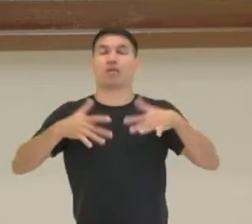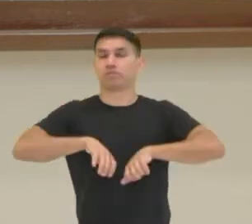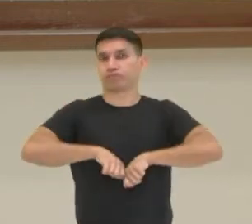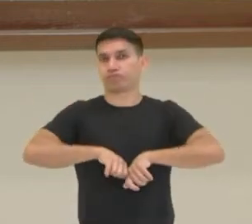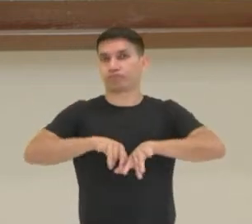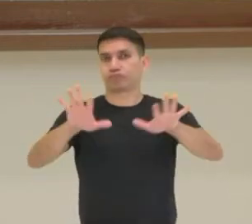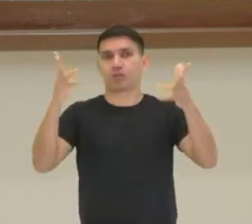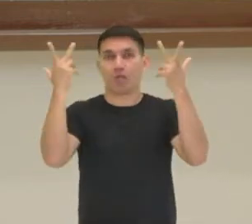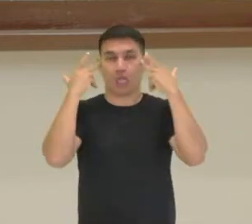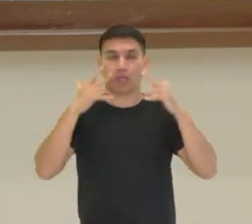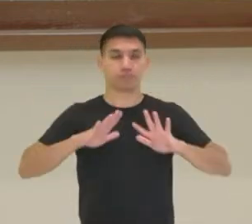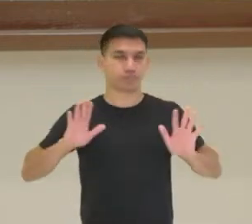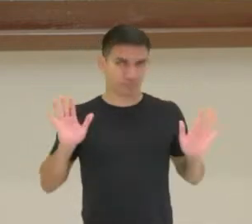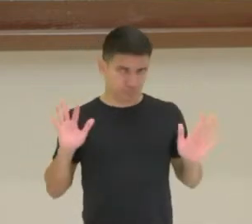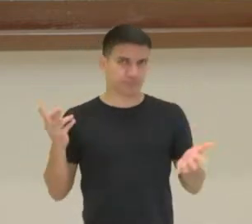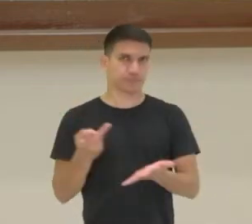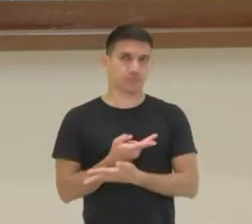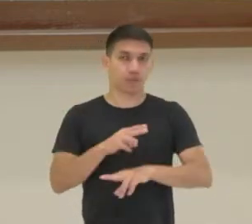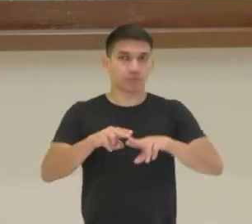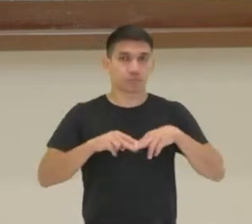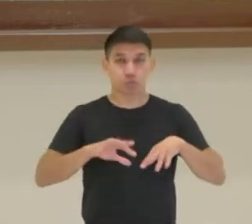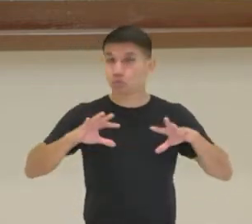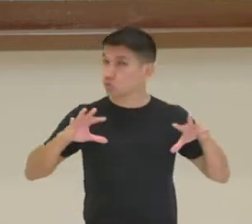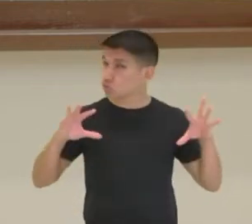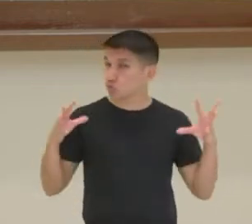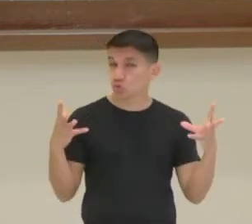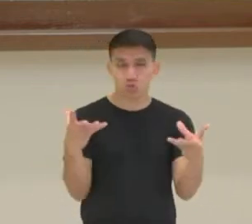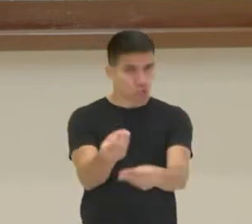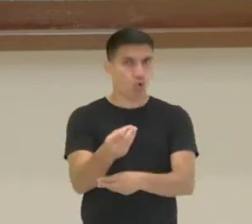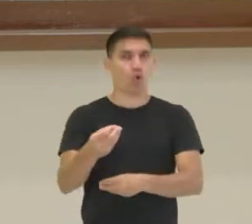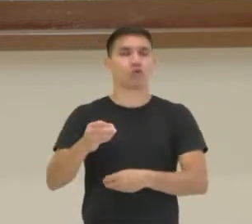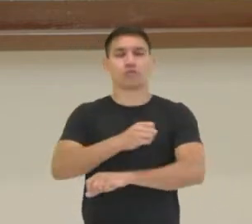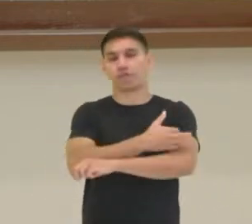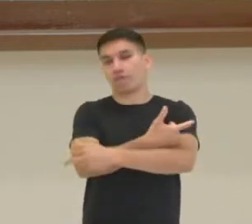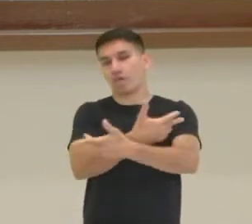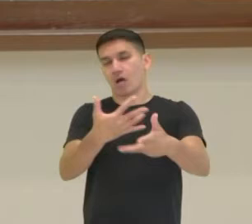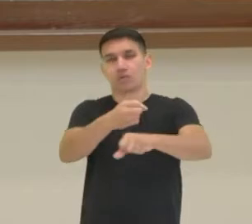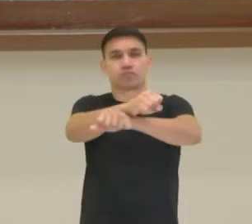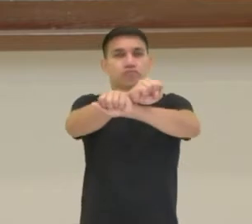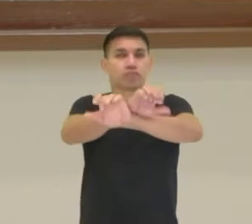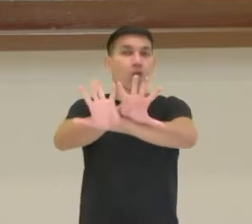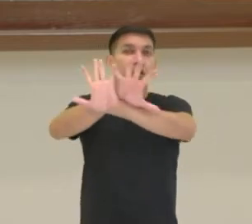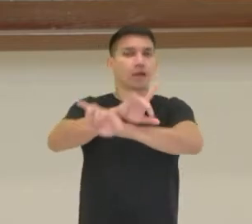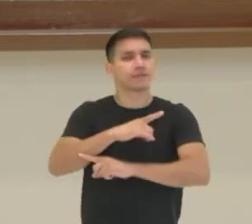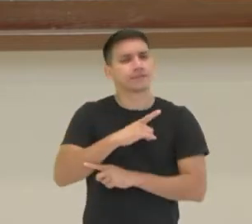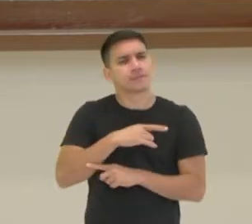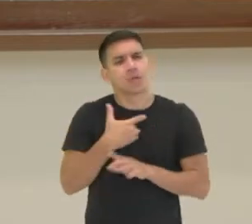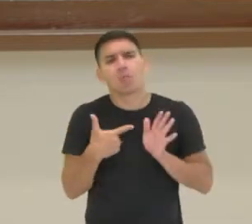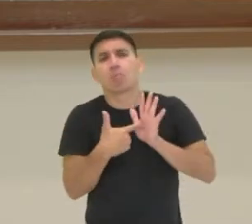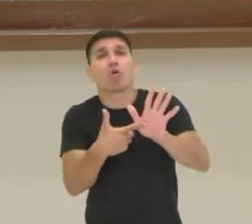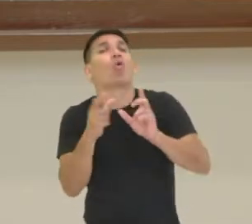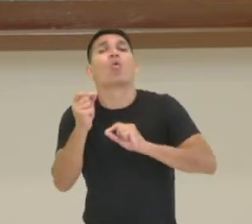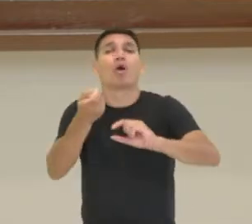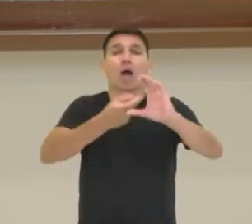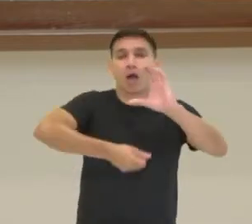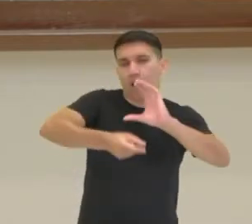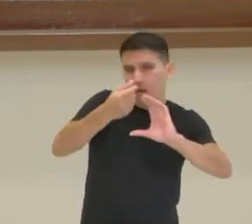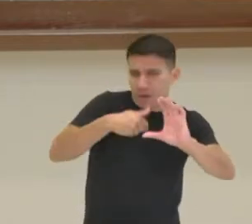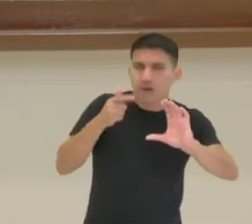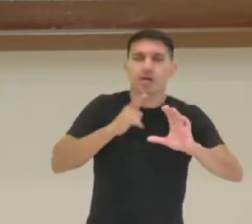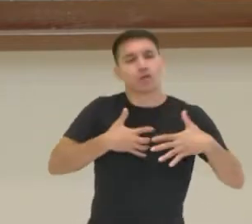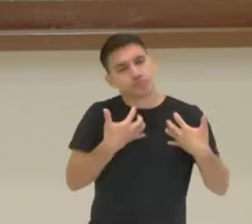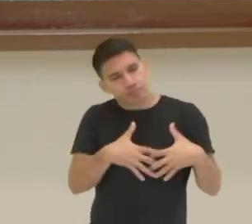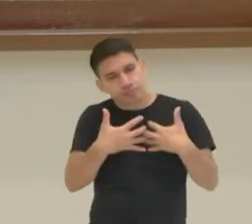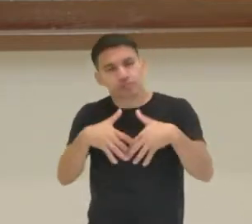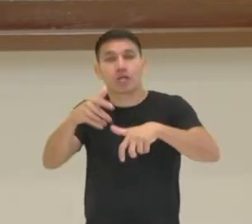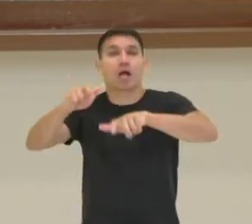instantânea. Então, todos esses aparatos multimediativos aí fazem com que o capitalismo gire e as pessoas muitas